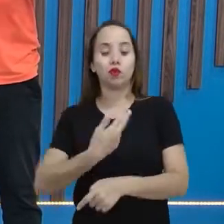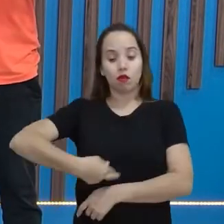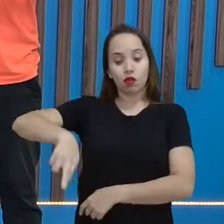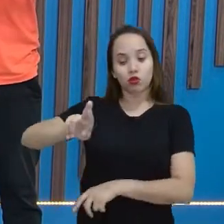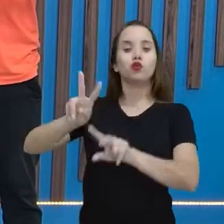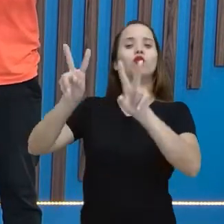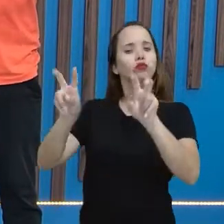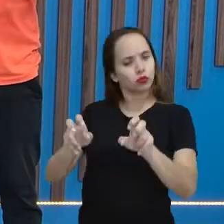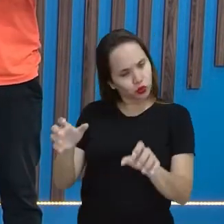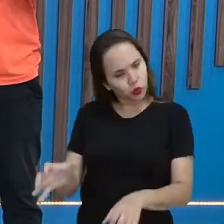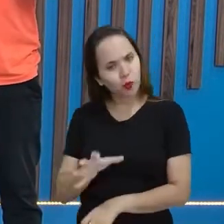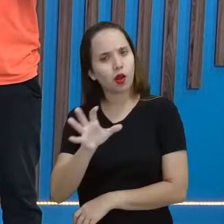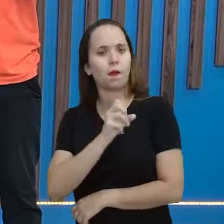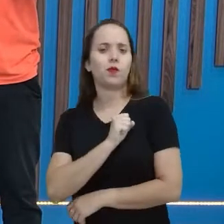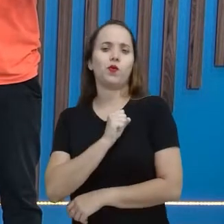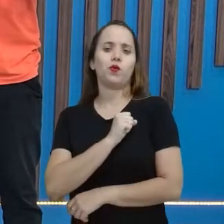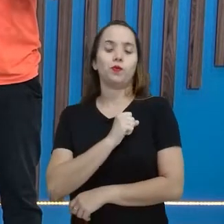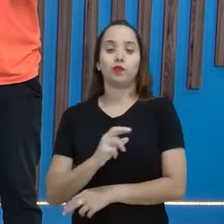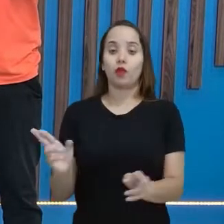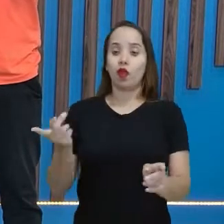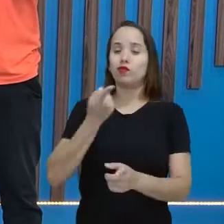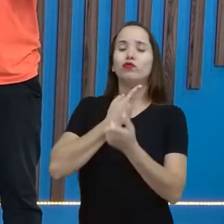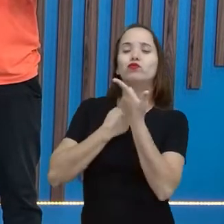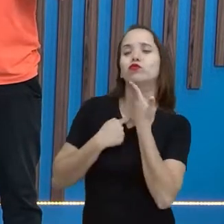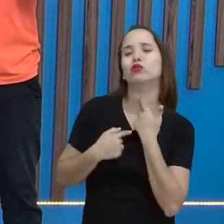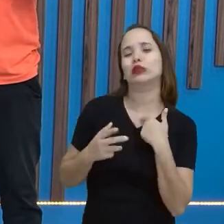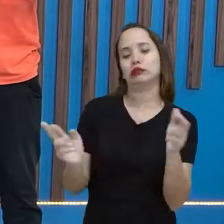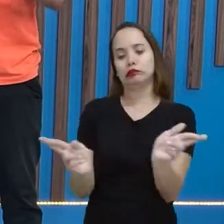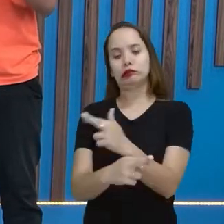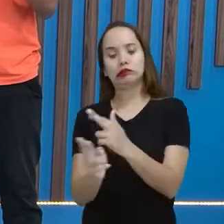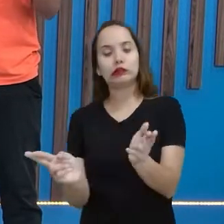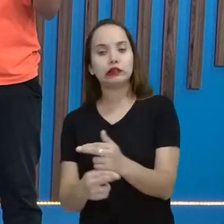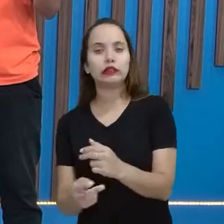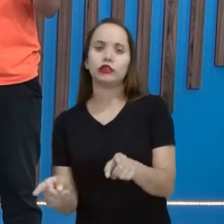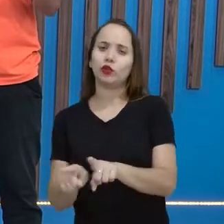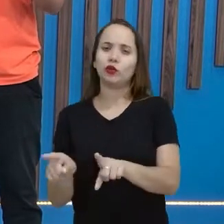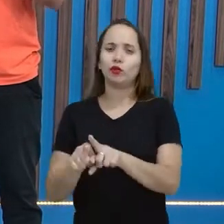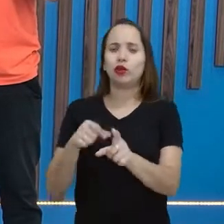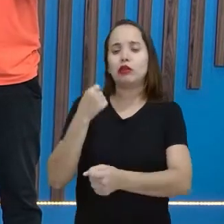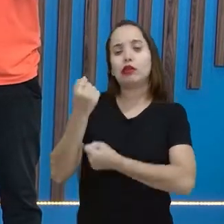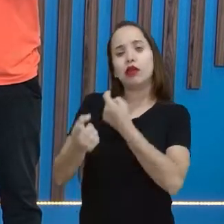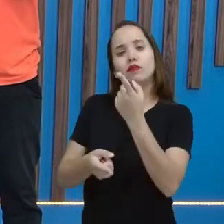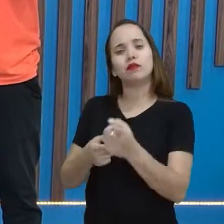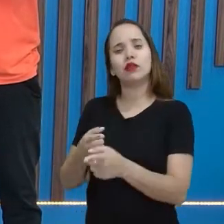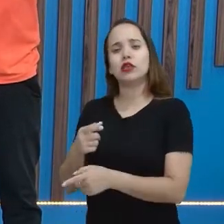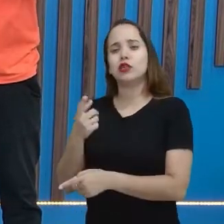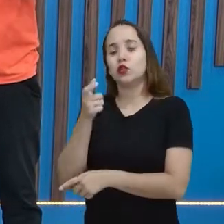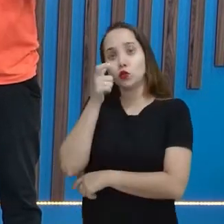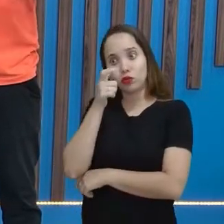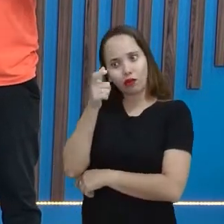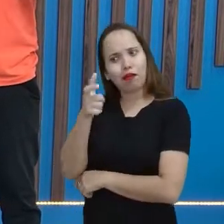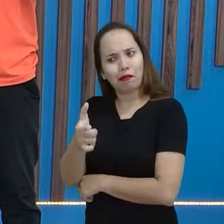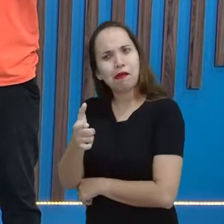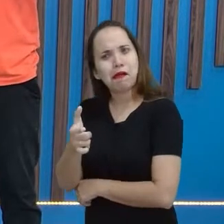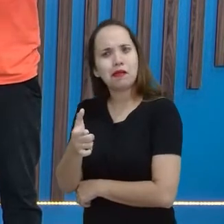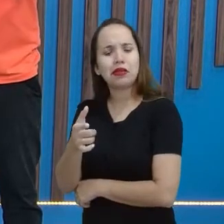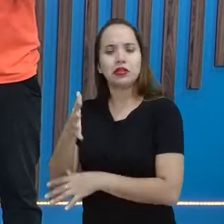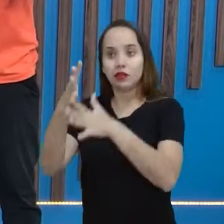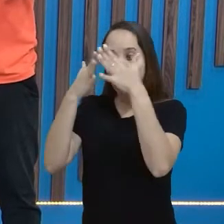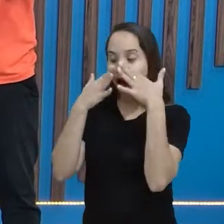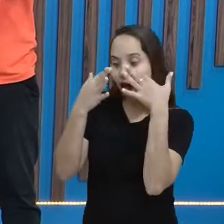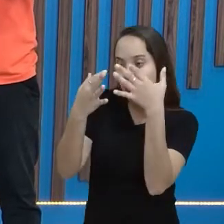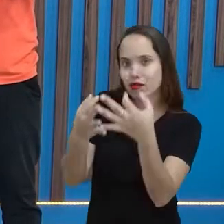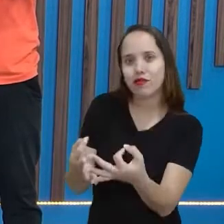né? Essa vontade de se relacionar, né? Muitas vezes, ou até a não vontade, mas o interesse, a